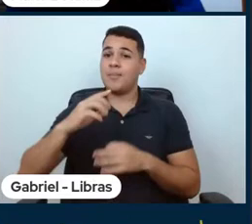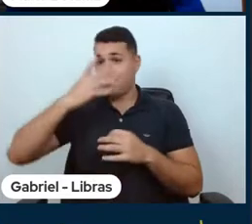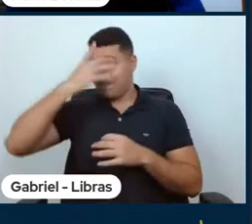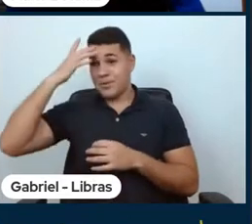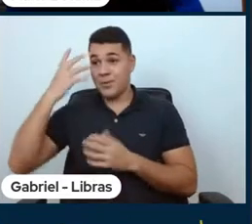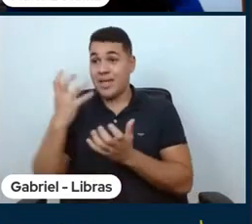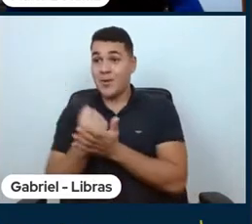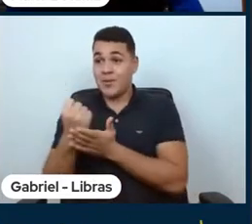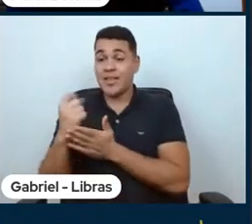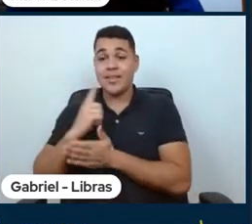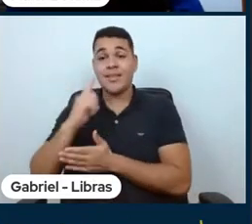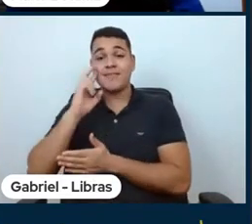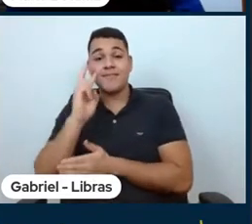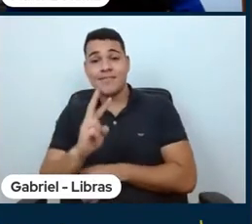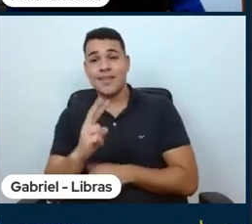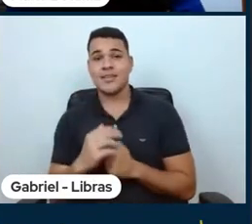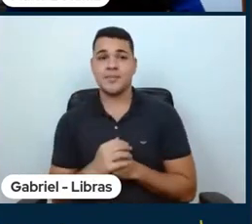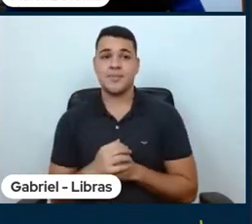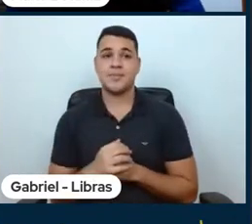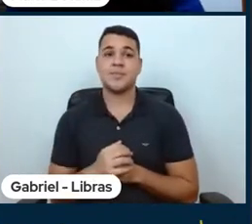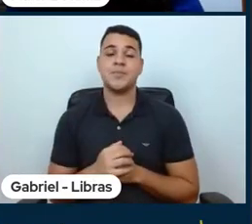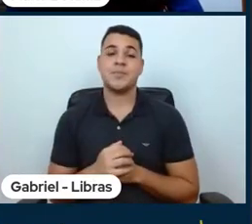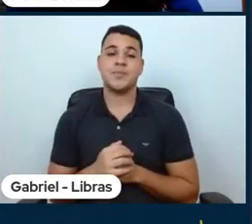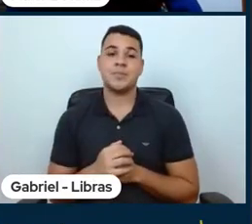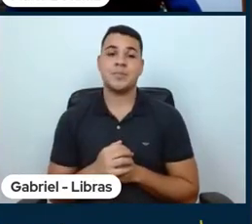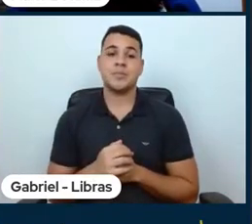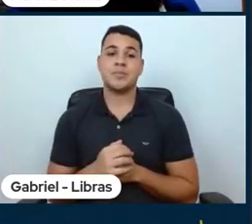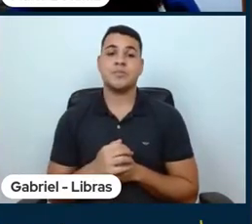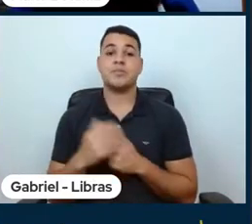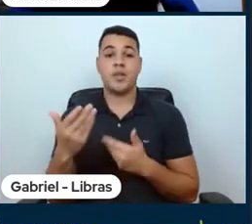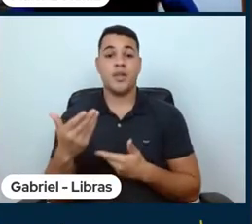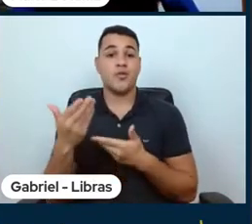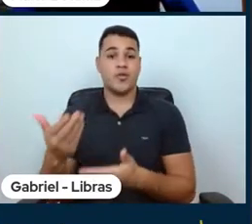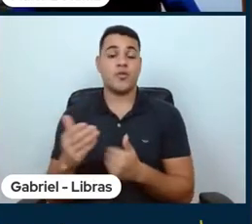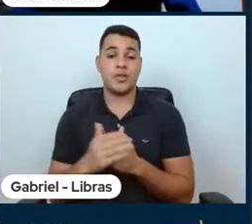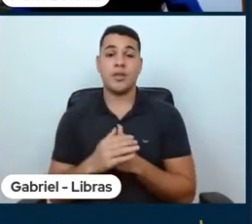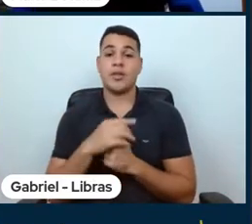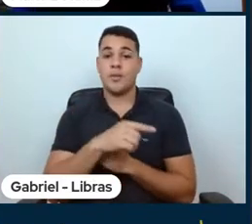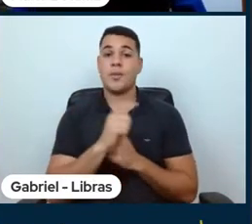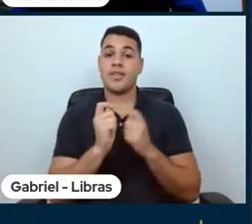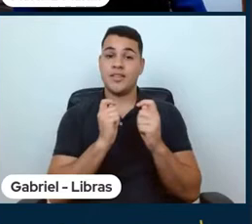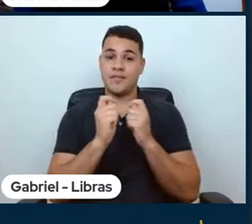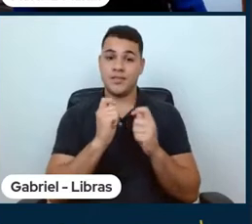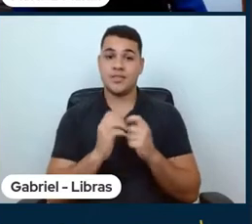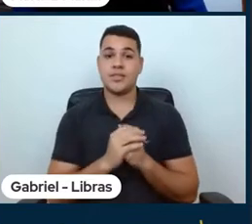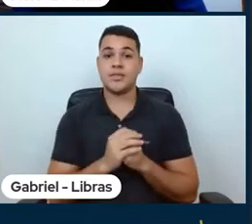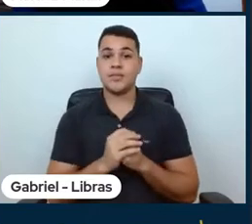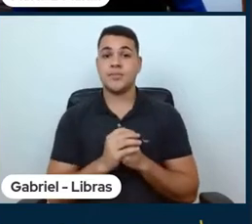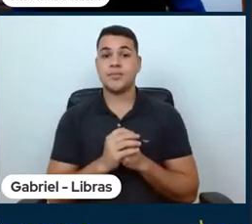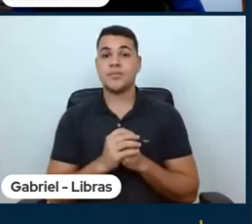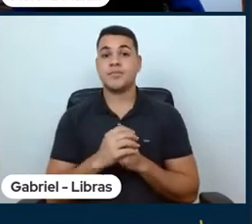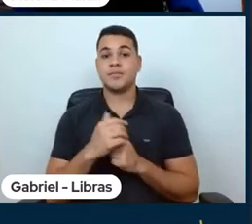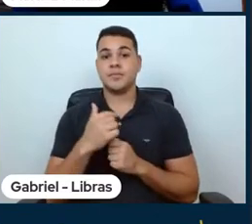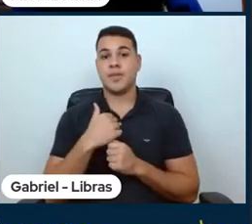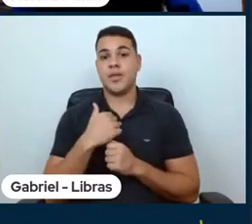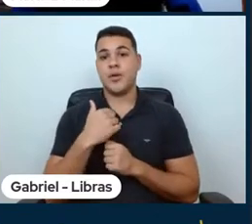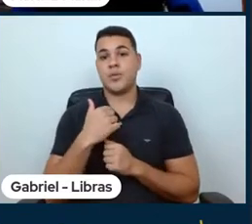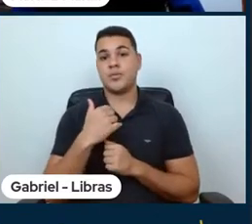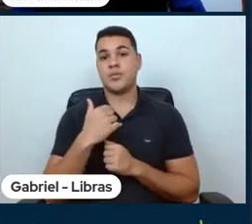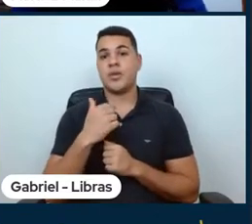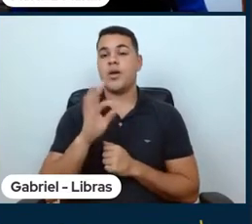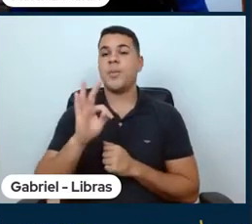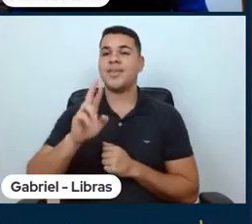E aí, eu fui chamada para uma primeira entrevista, que foi, que eu entendo, né? Foi uma